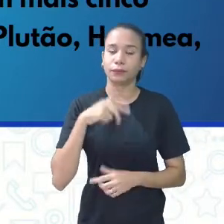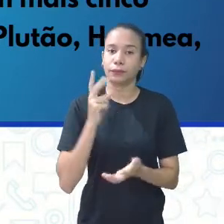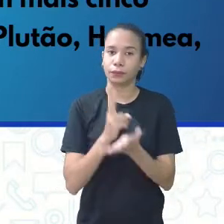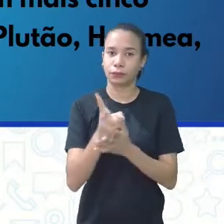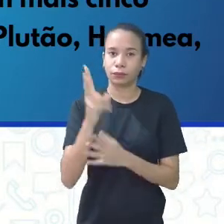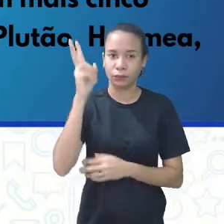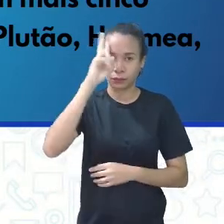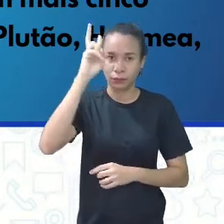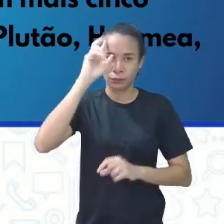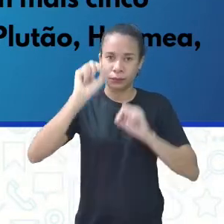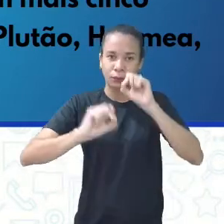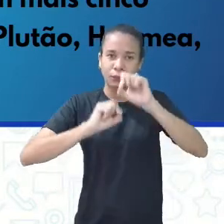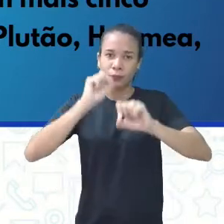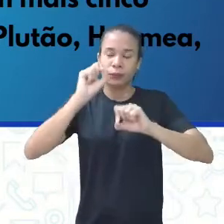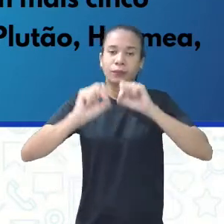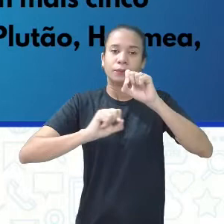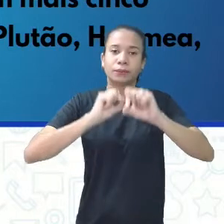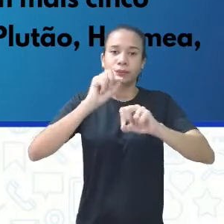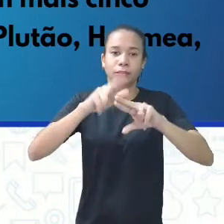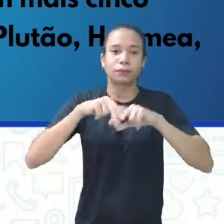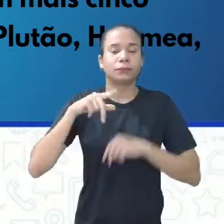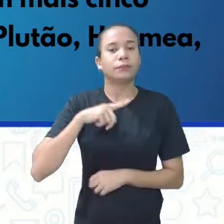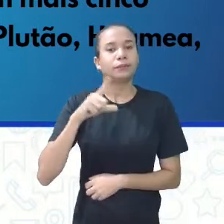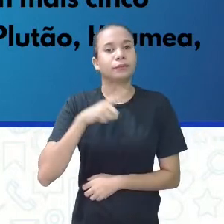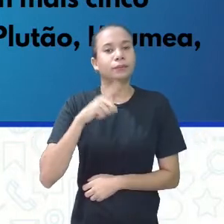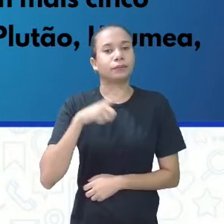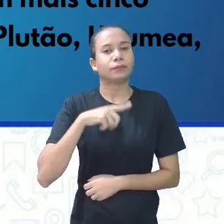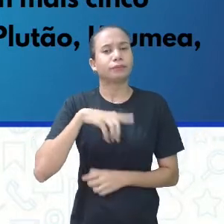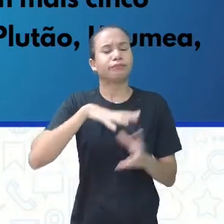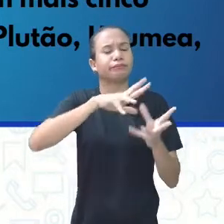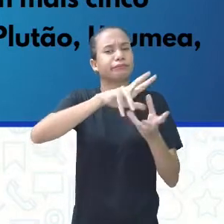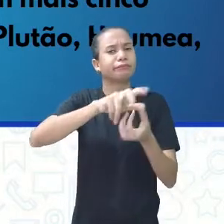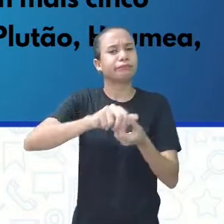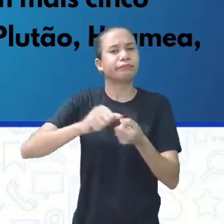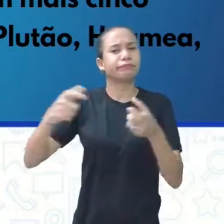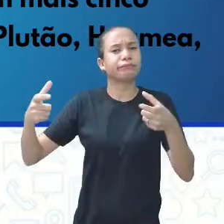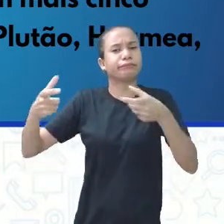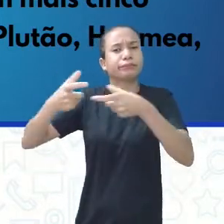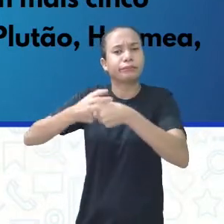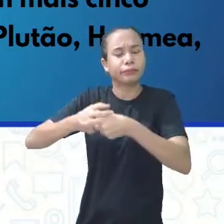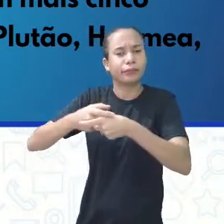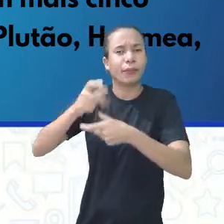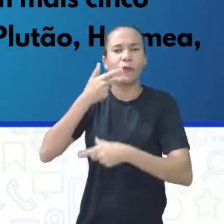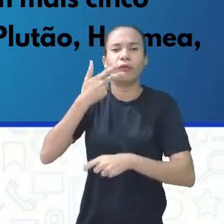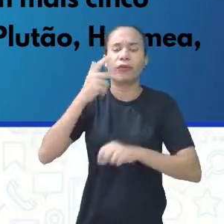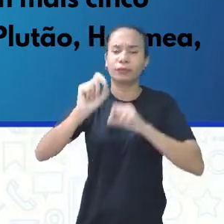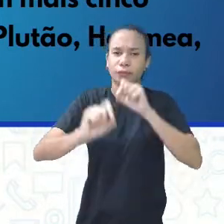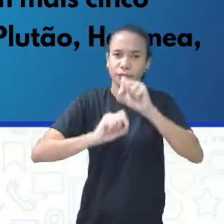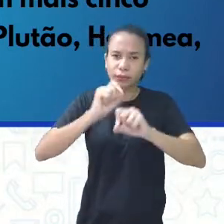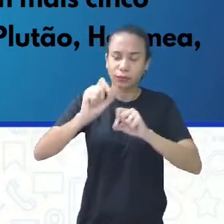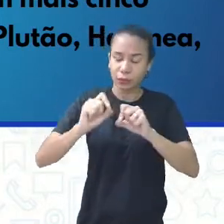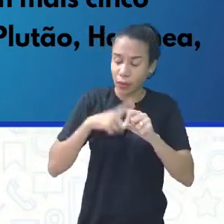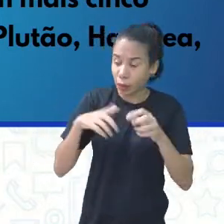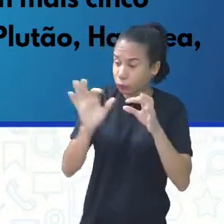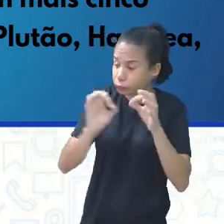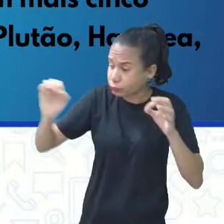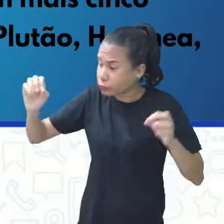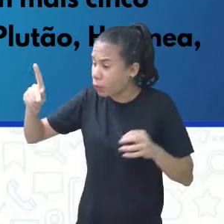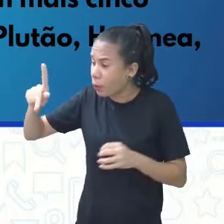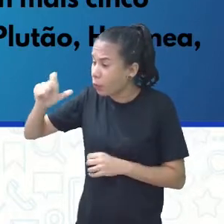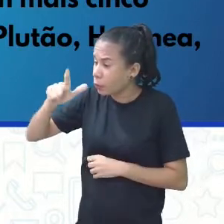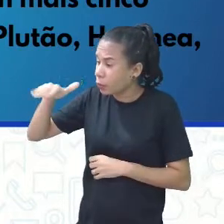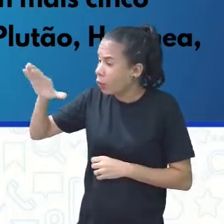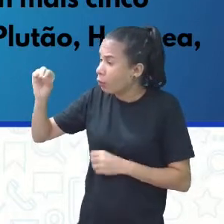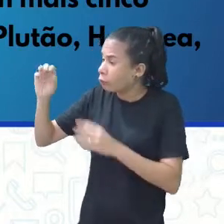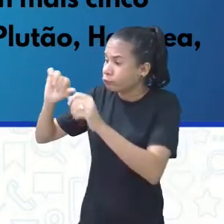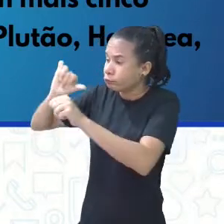sempre lembrar que aí, a questão aí dos planetas anões, onde a gente fica dizendo, Plutão era, agora não é mais.